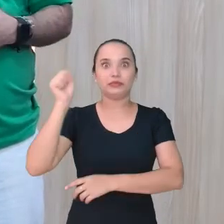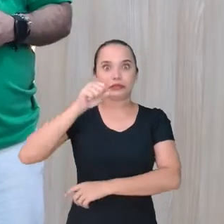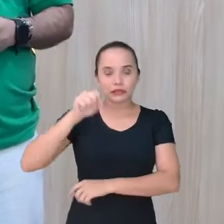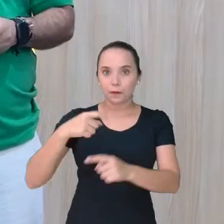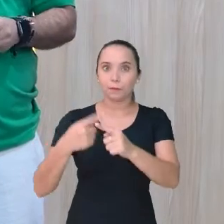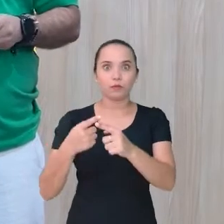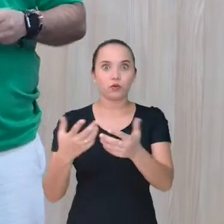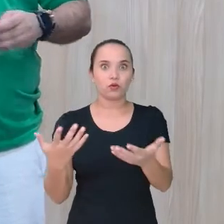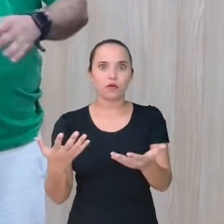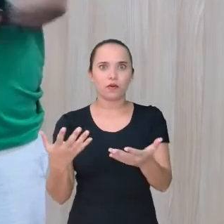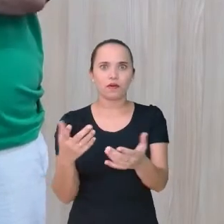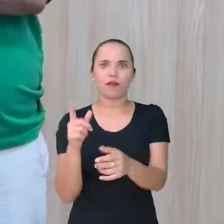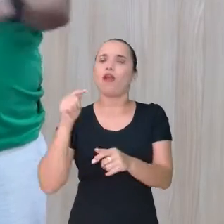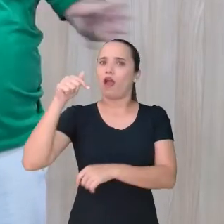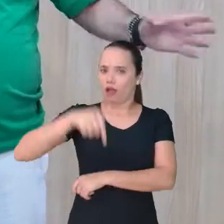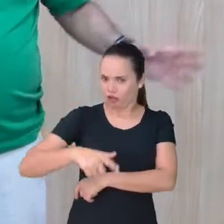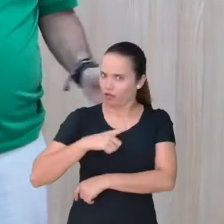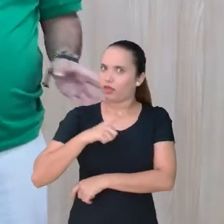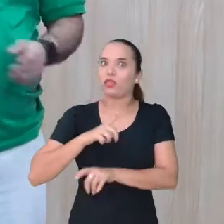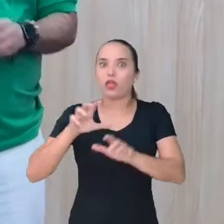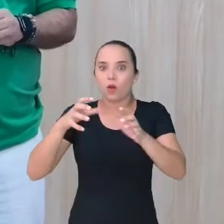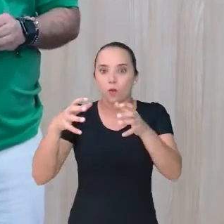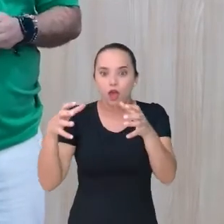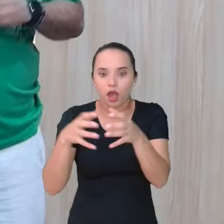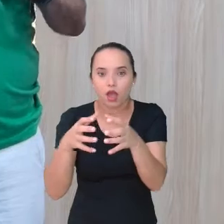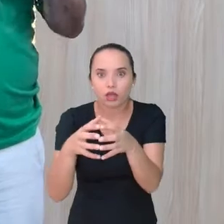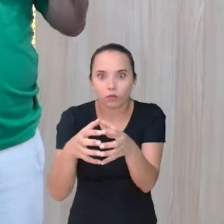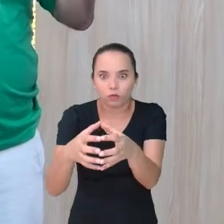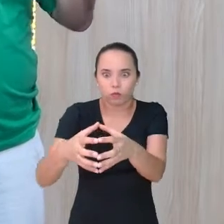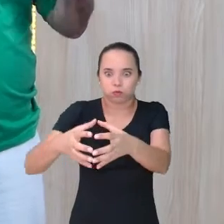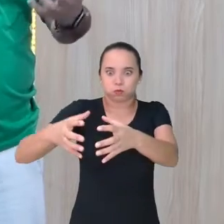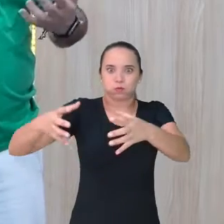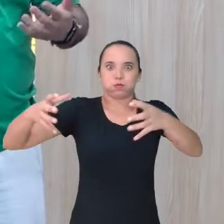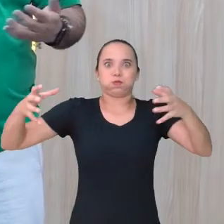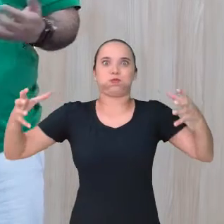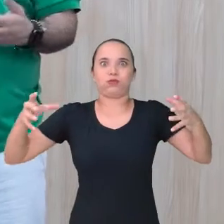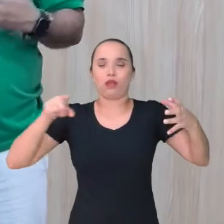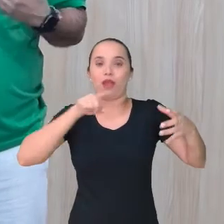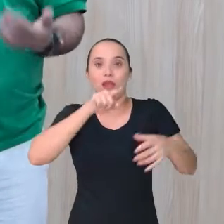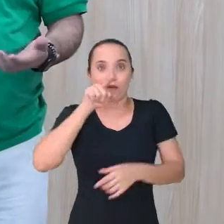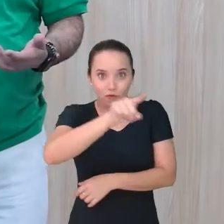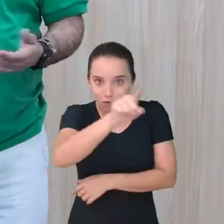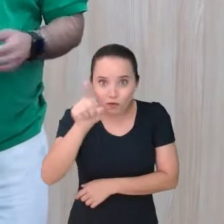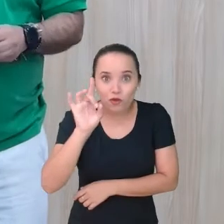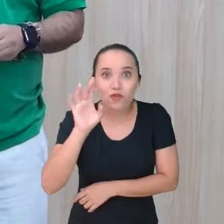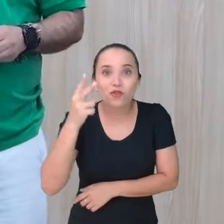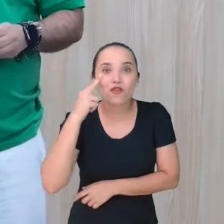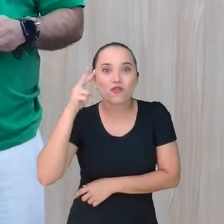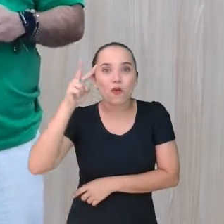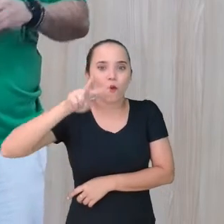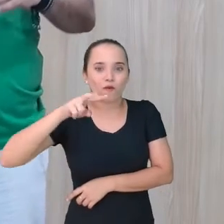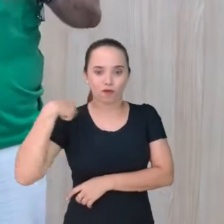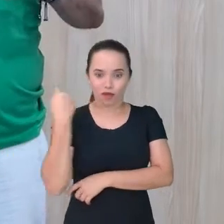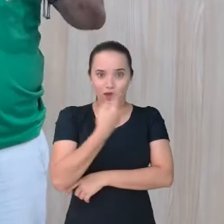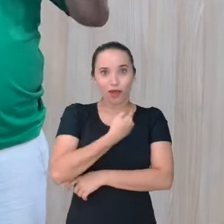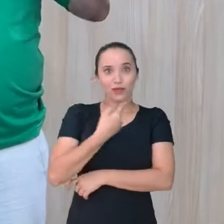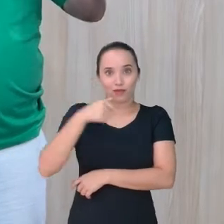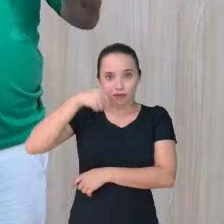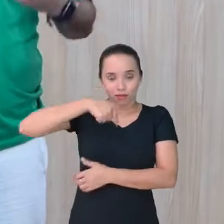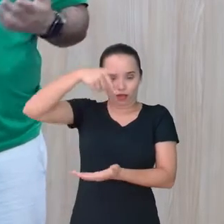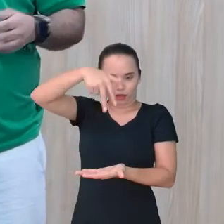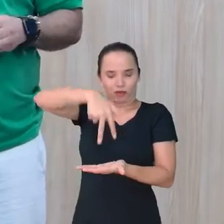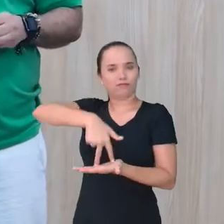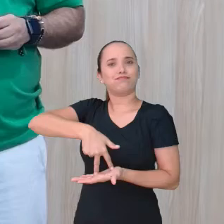gente é uma grande equipe, né? Vocês observam a gente aqui nas câmeras, mas por trás